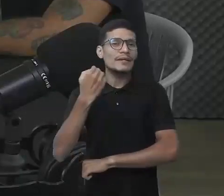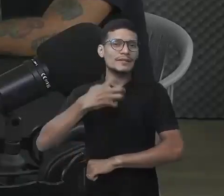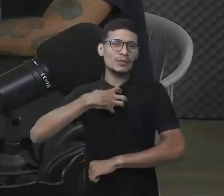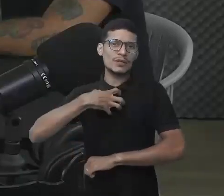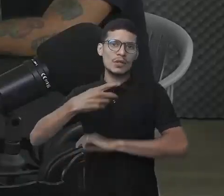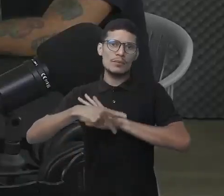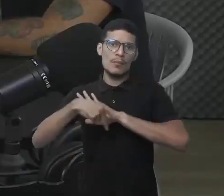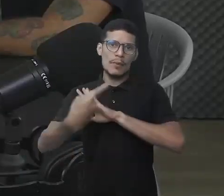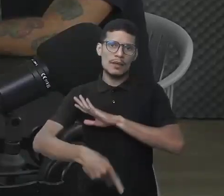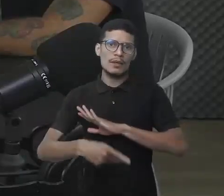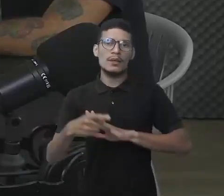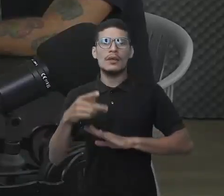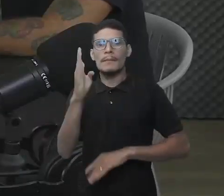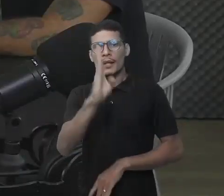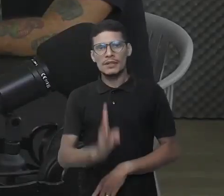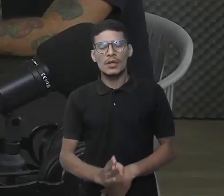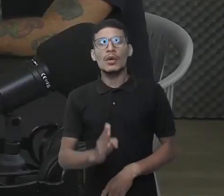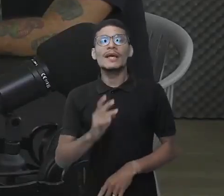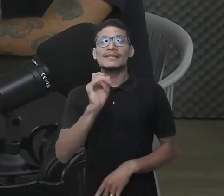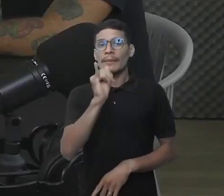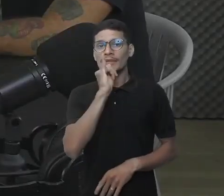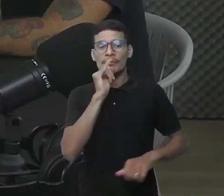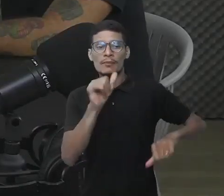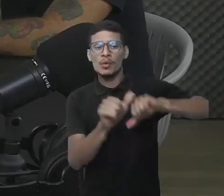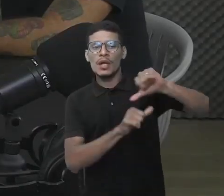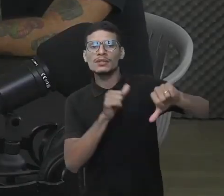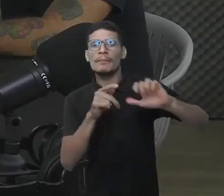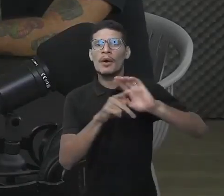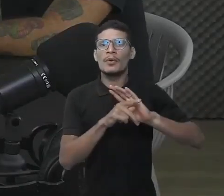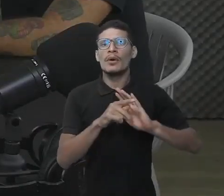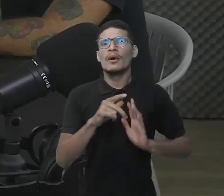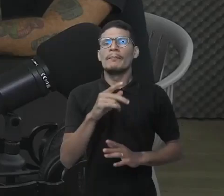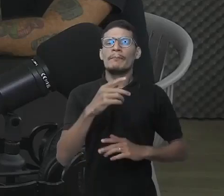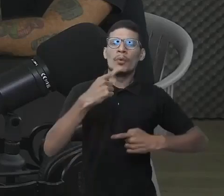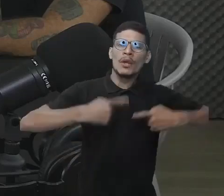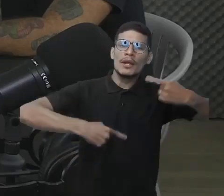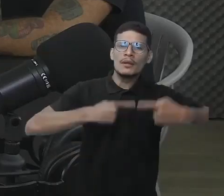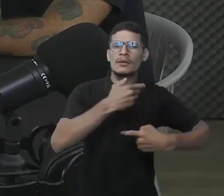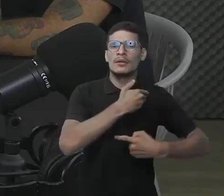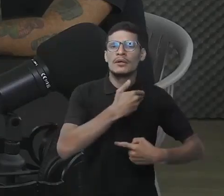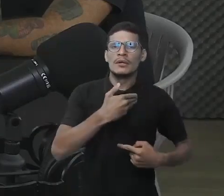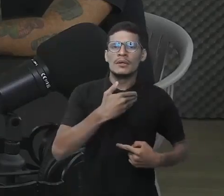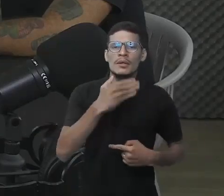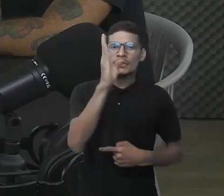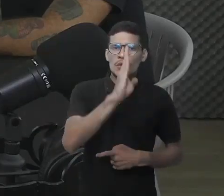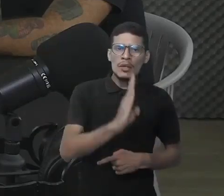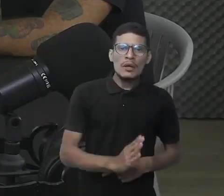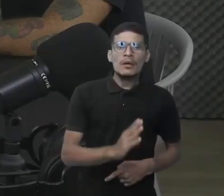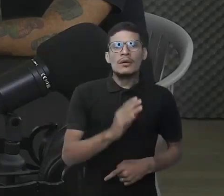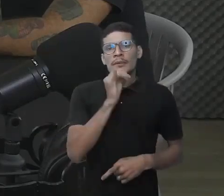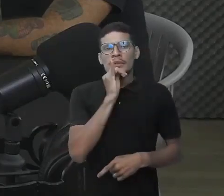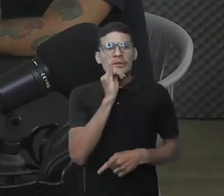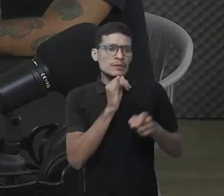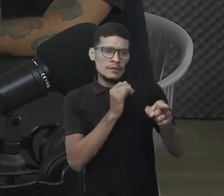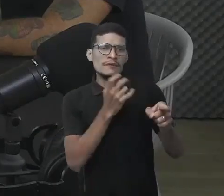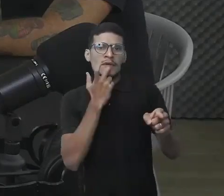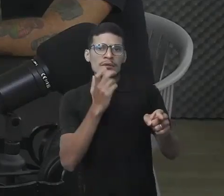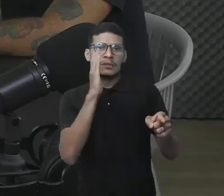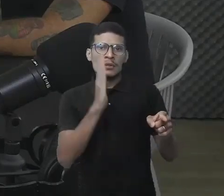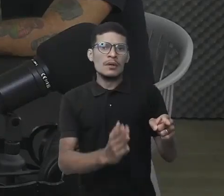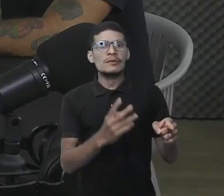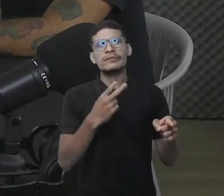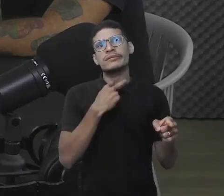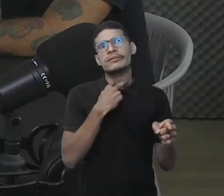na política nacional, de perspectiva, de proposição, isso que você estava colocando, não se pode